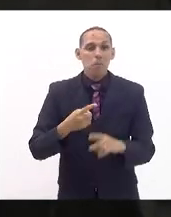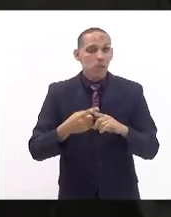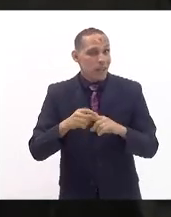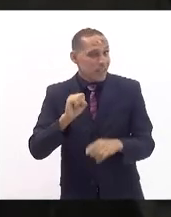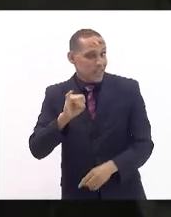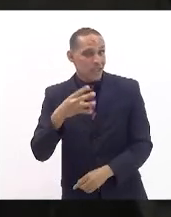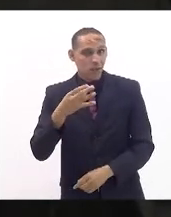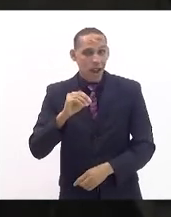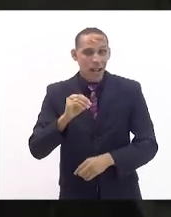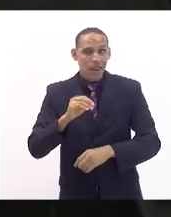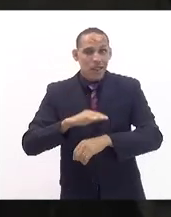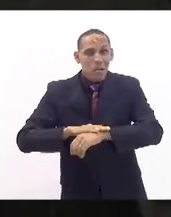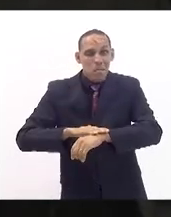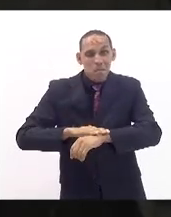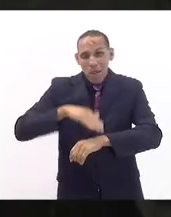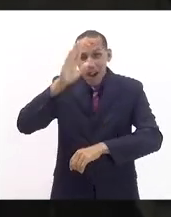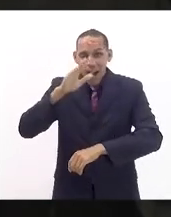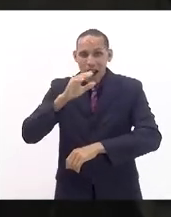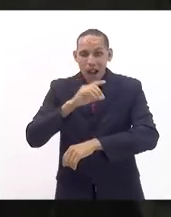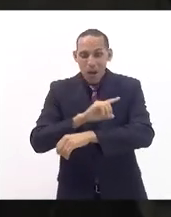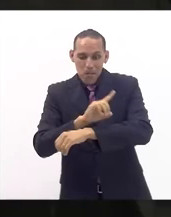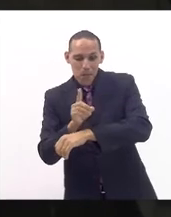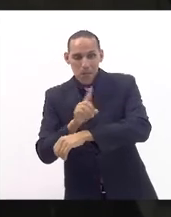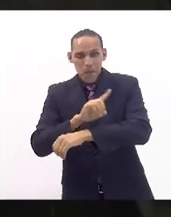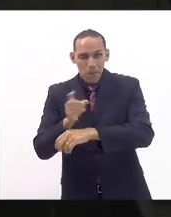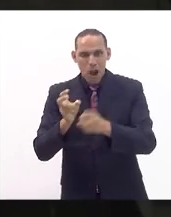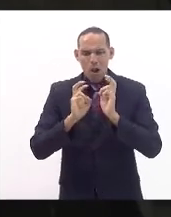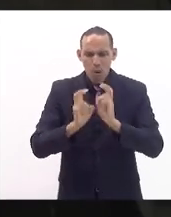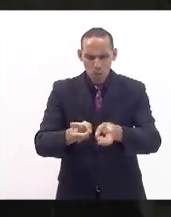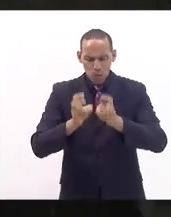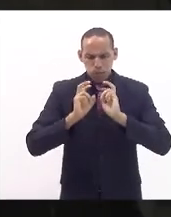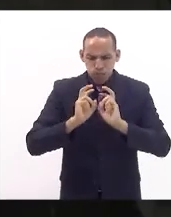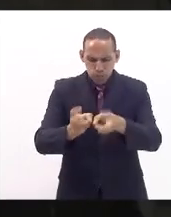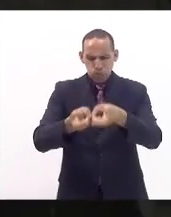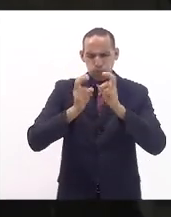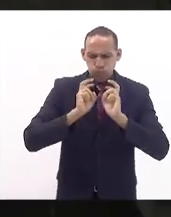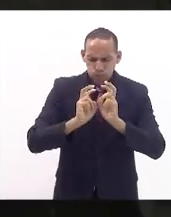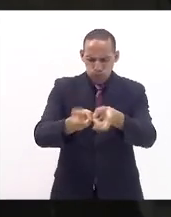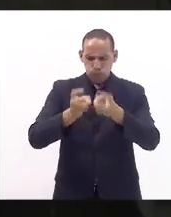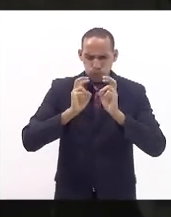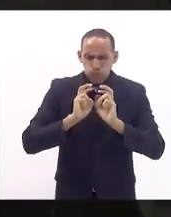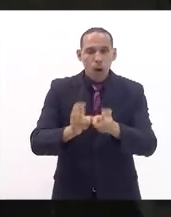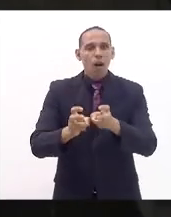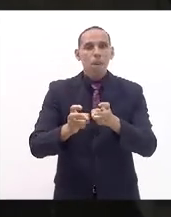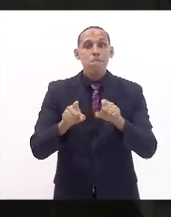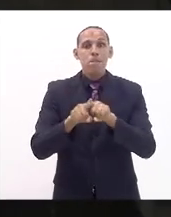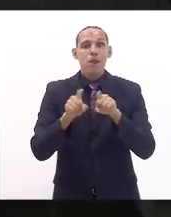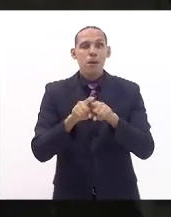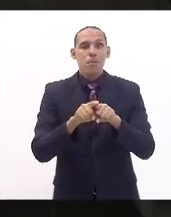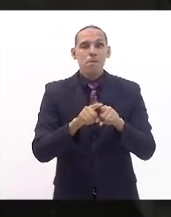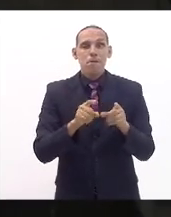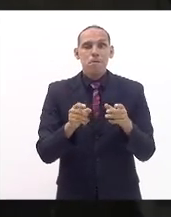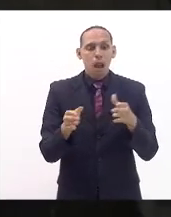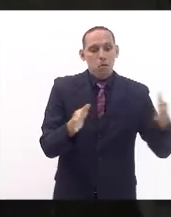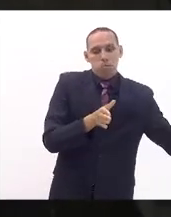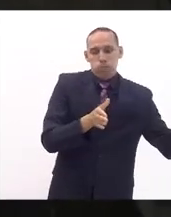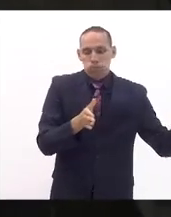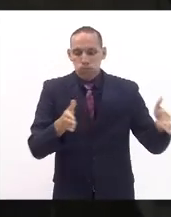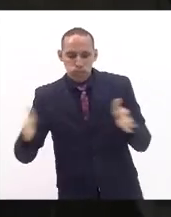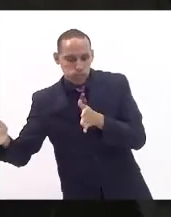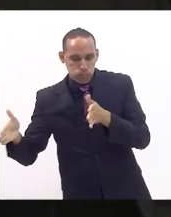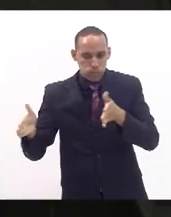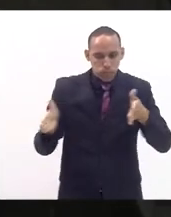40, o chacoalhar do trem e os deslocamentos laterais passam a